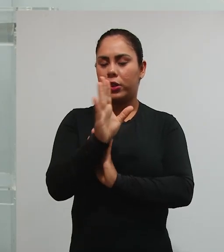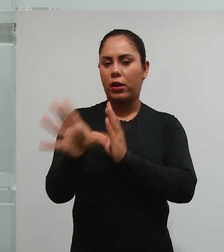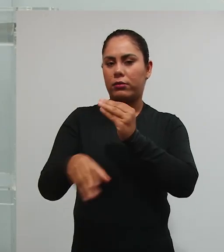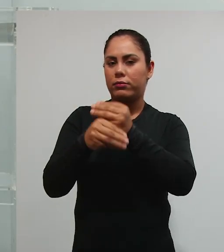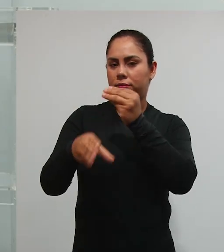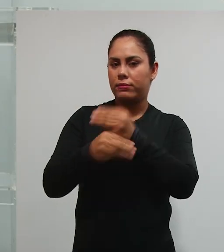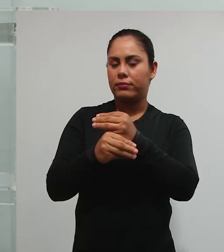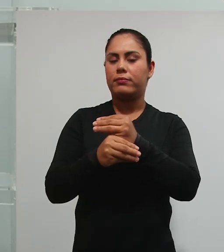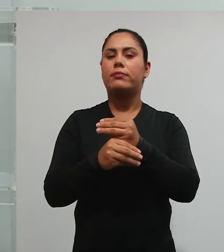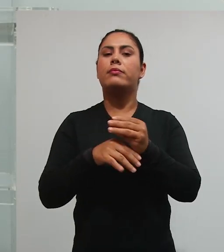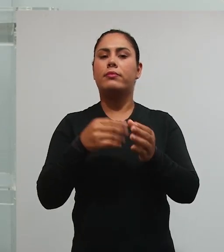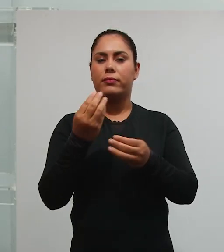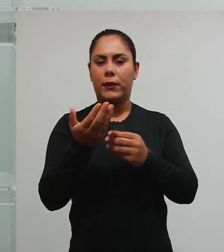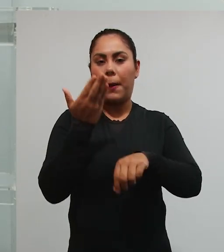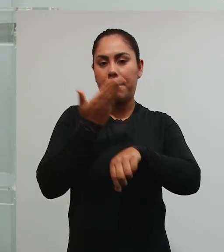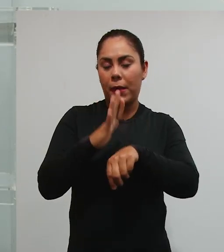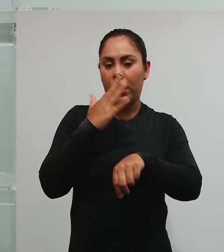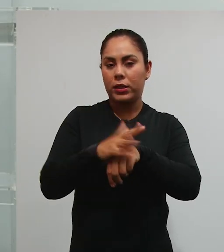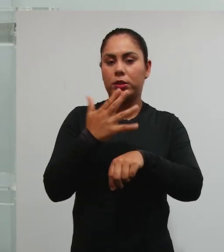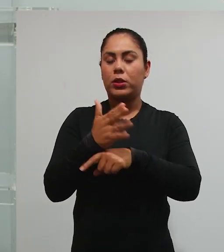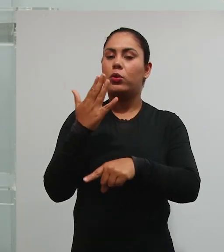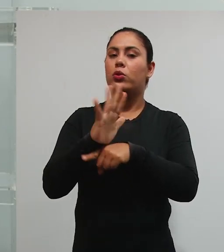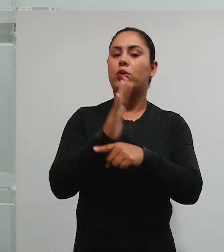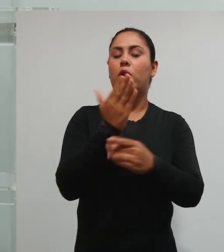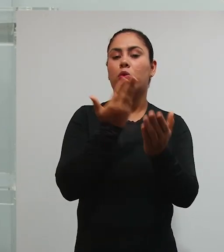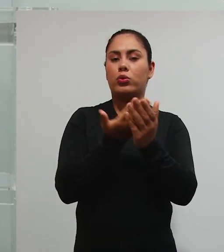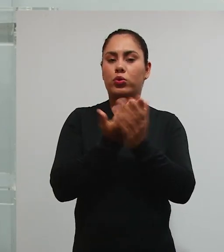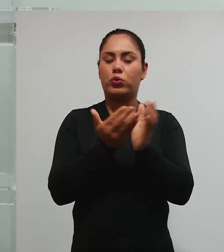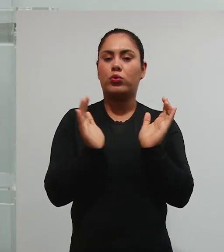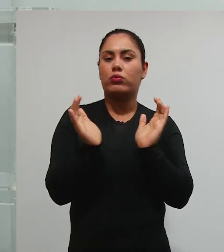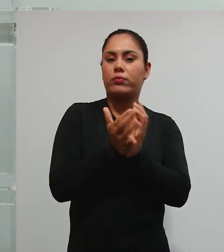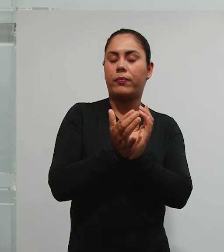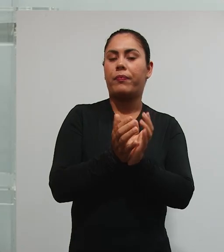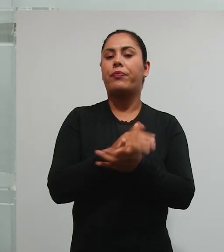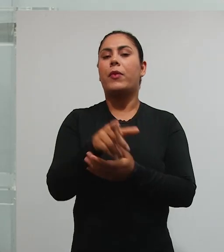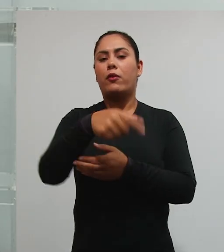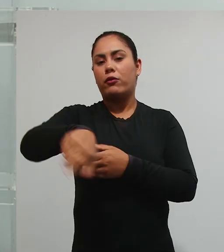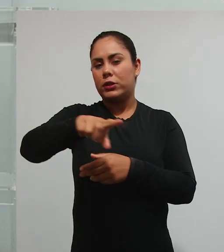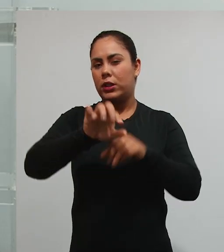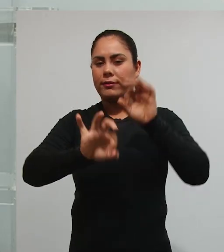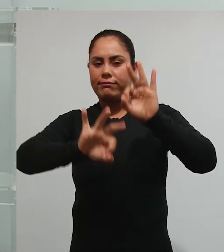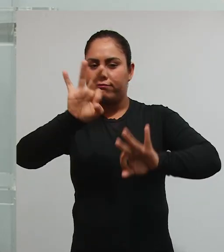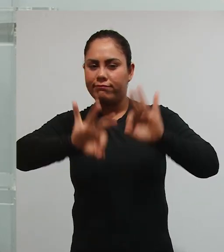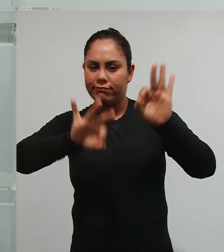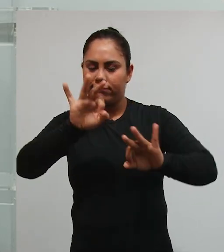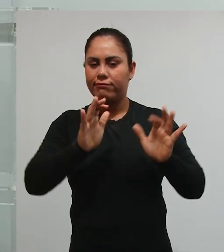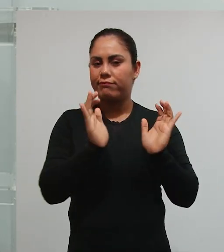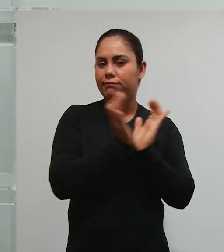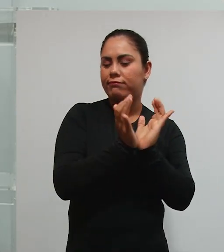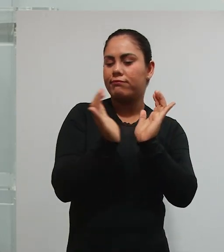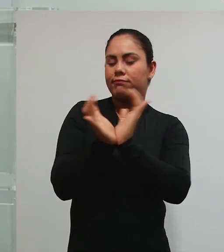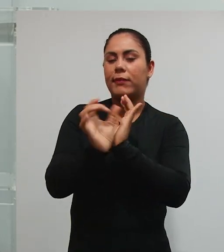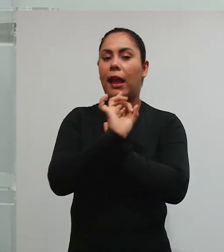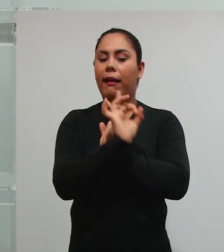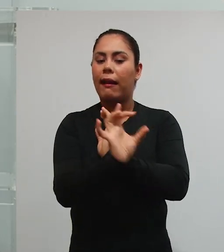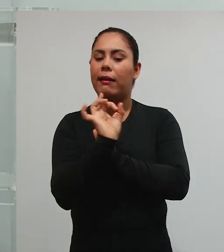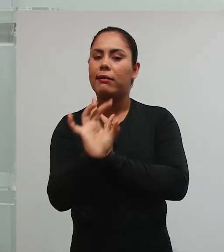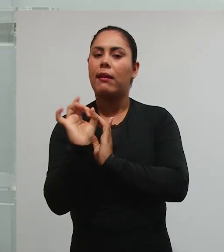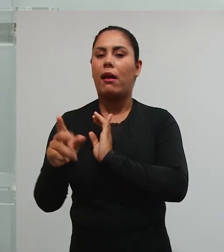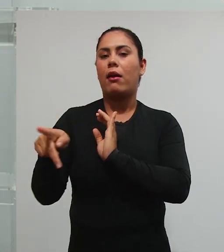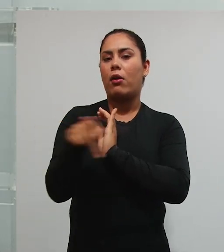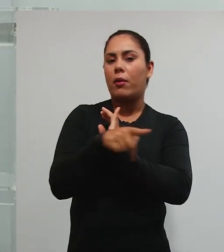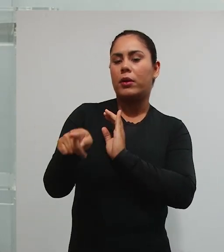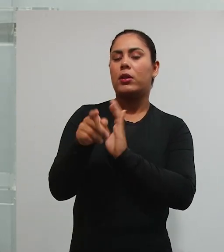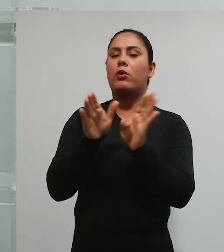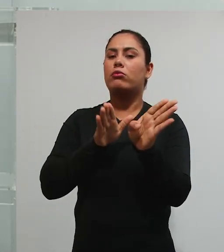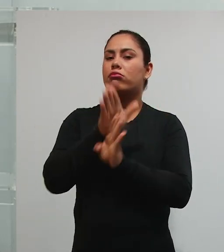nosso componente curricular diz, práticas colaborativas de estudos em grupo. Então, vocês se organizaram em grupos, cada grupo tem um